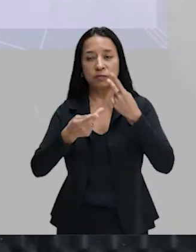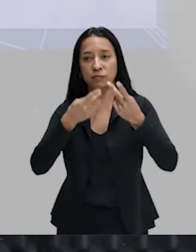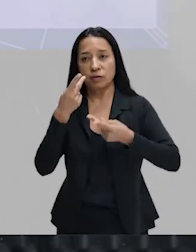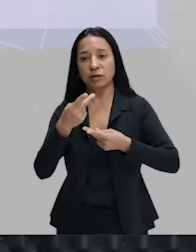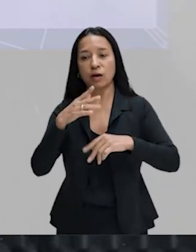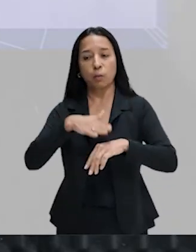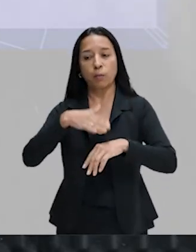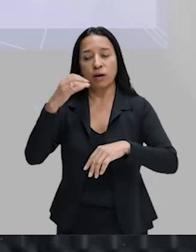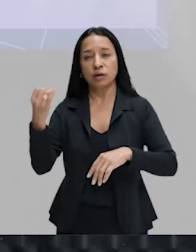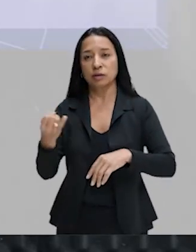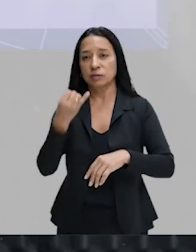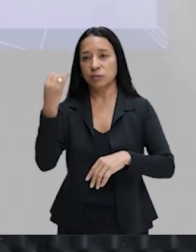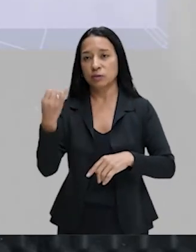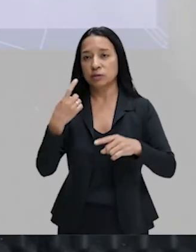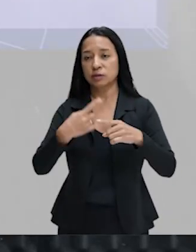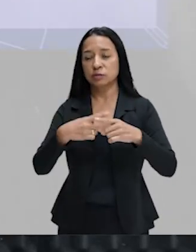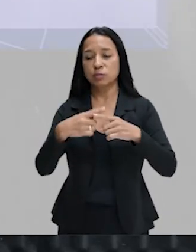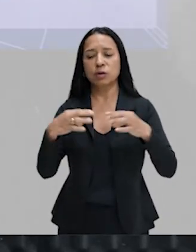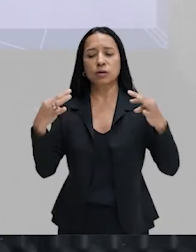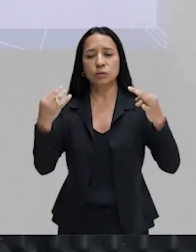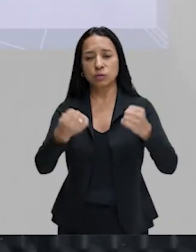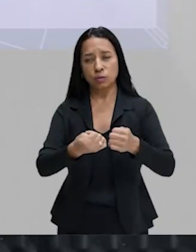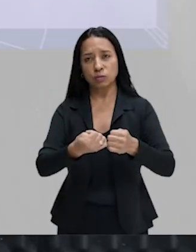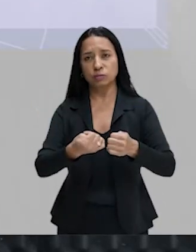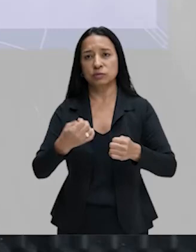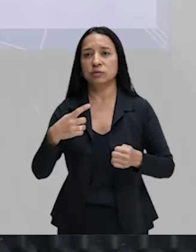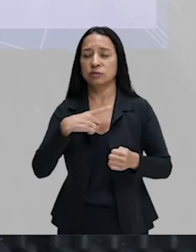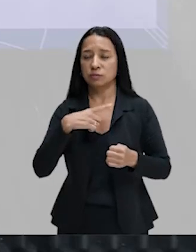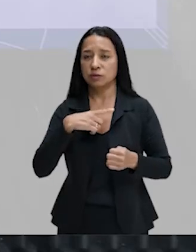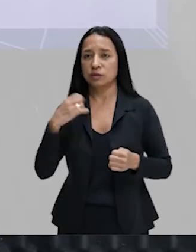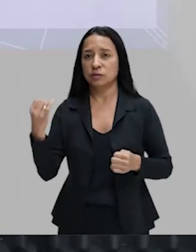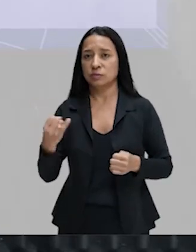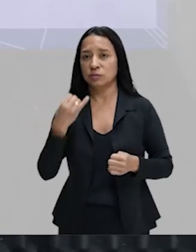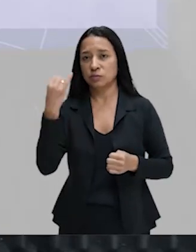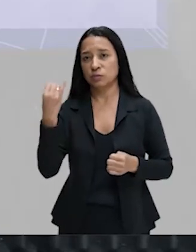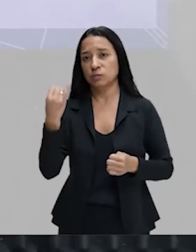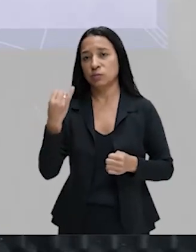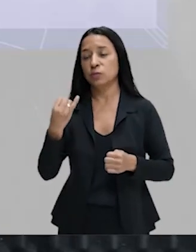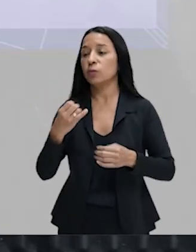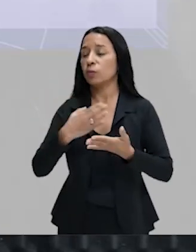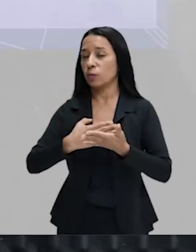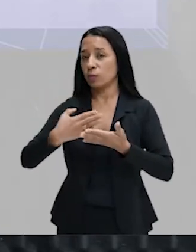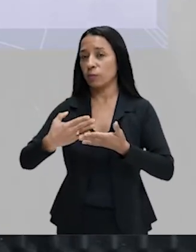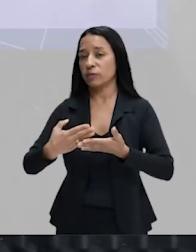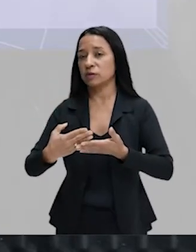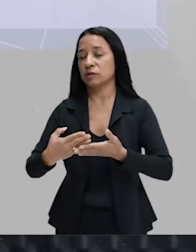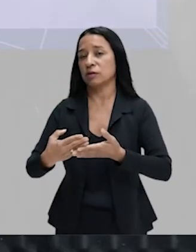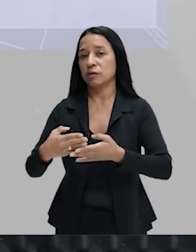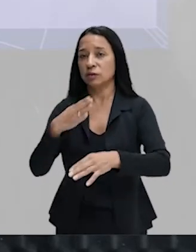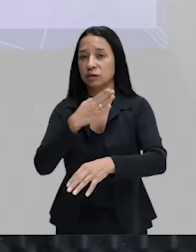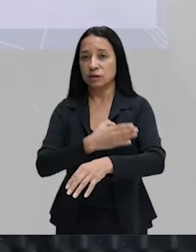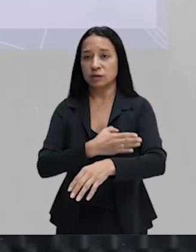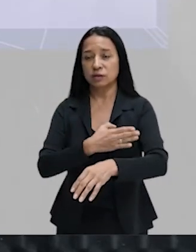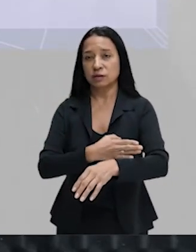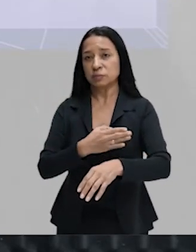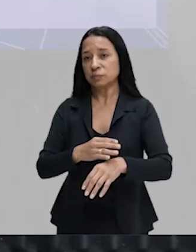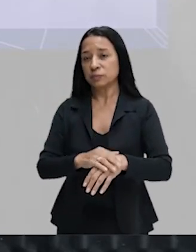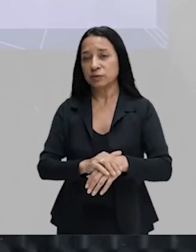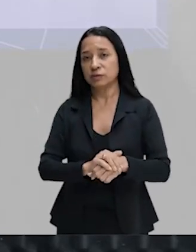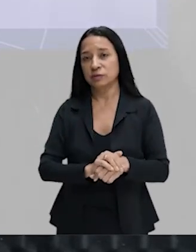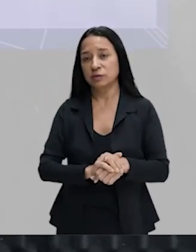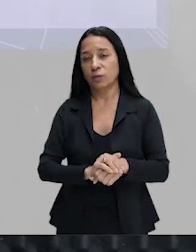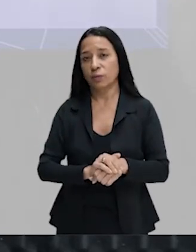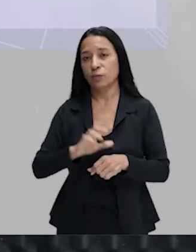relevância. Nós começamos lá na Idade Média, com o trovadorismo. O Brasil não existia. A